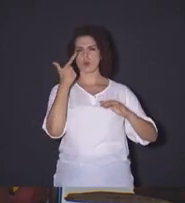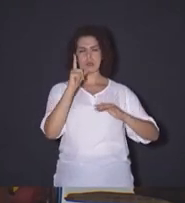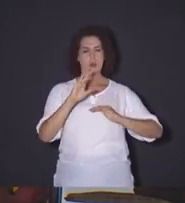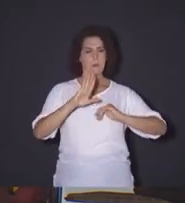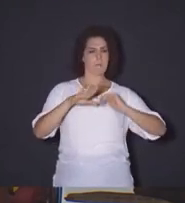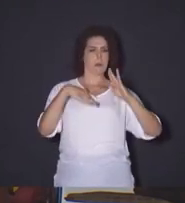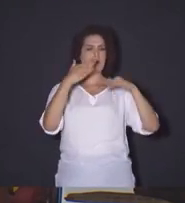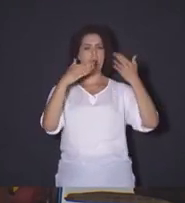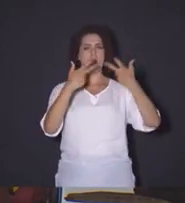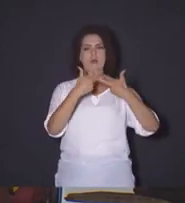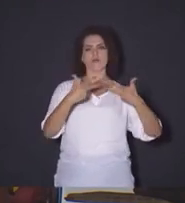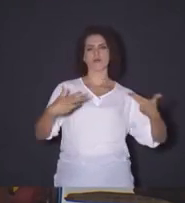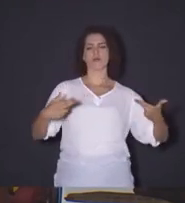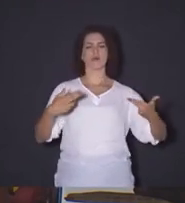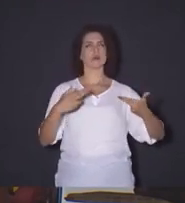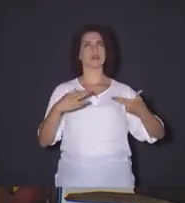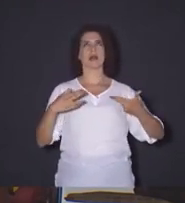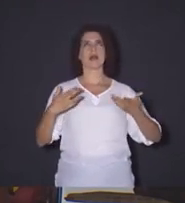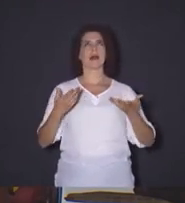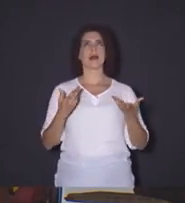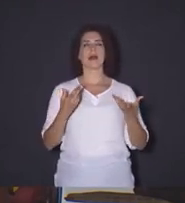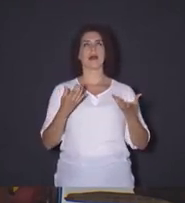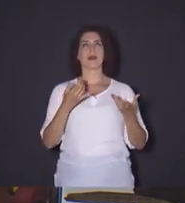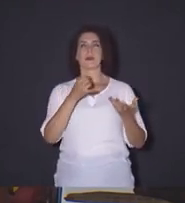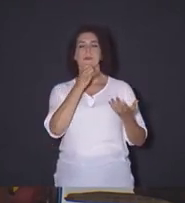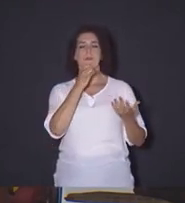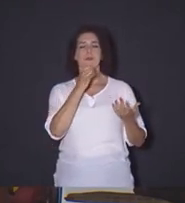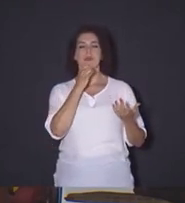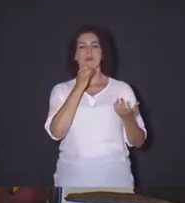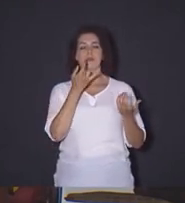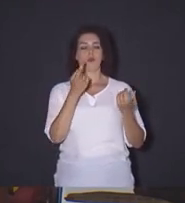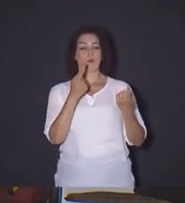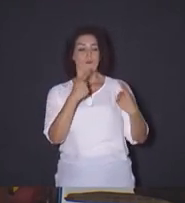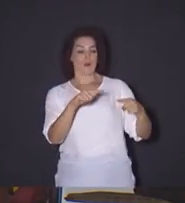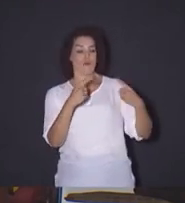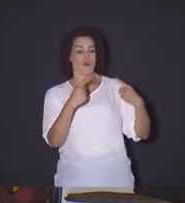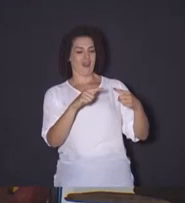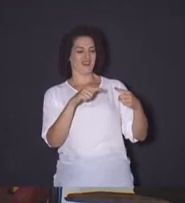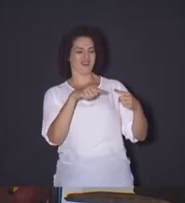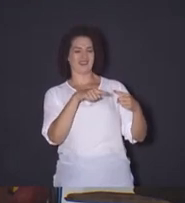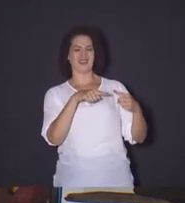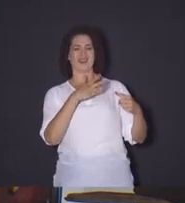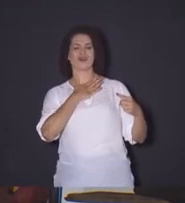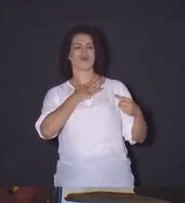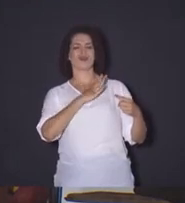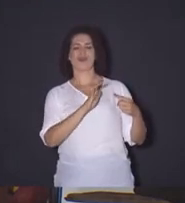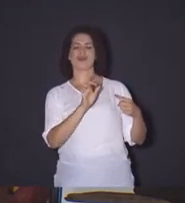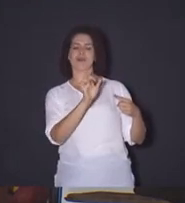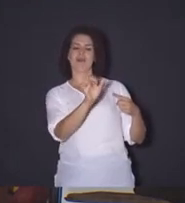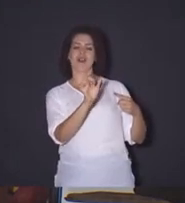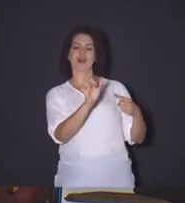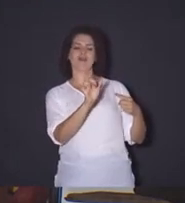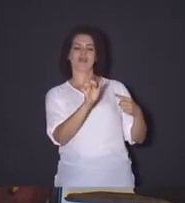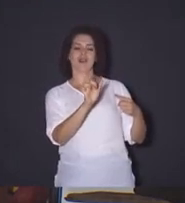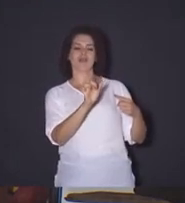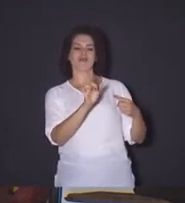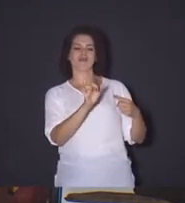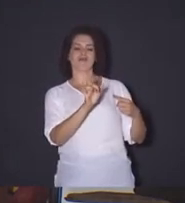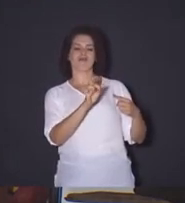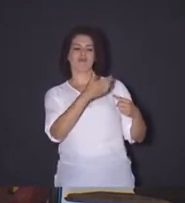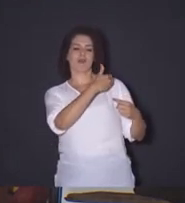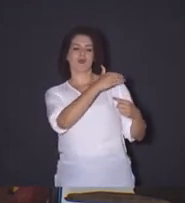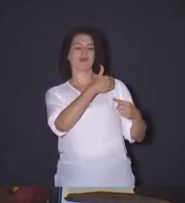no sentido de provocar eu também não gosto dessa palavra da tolerância mas o respeito da sociedade